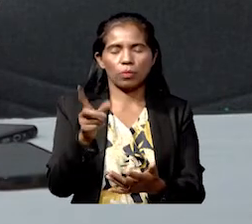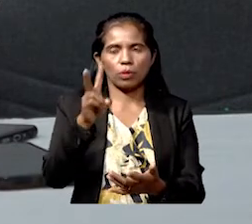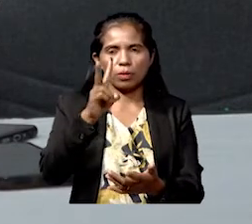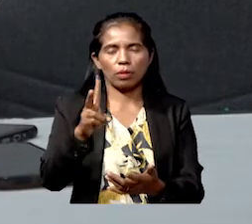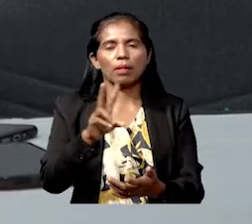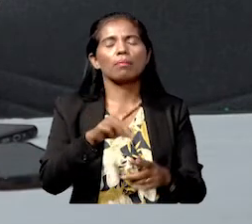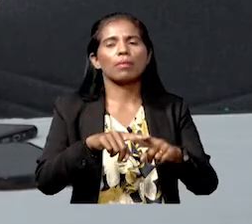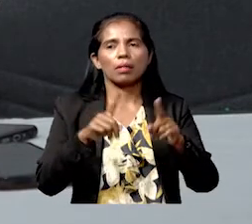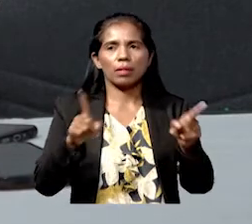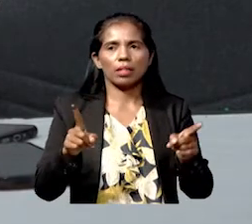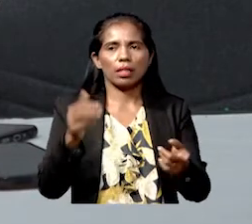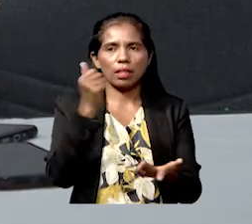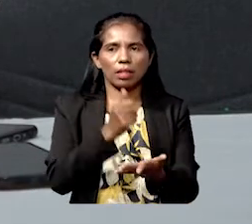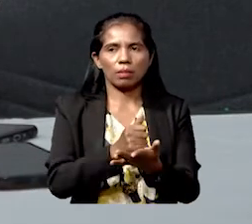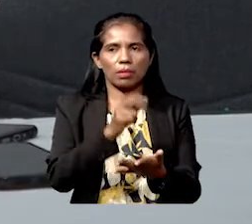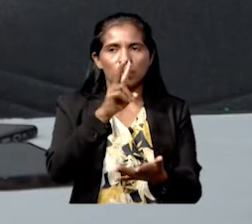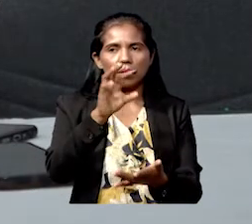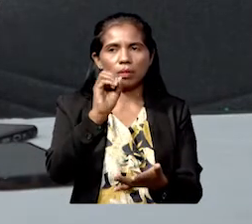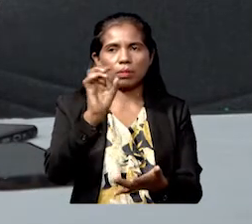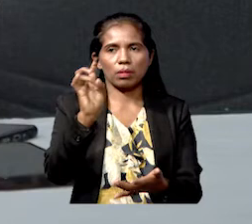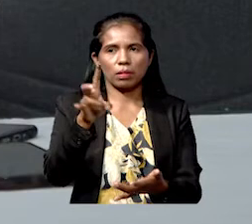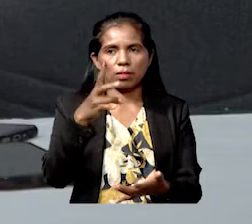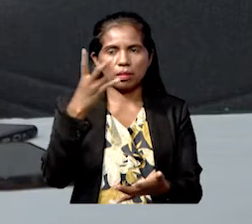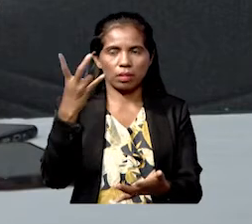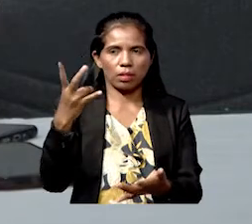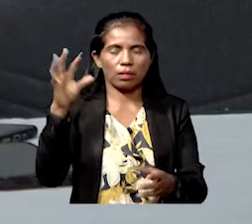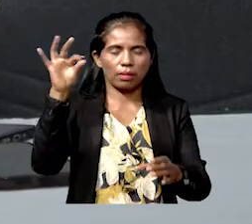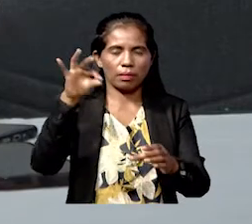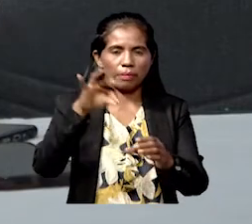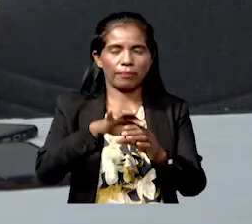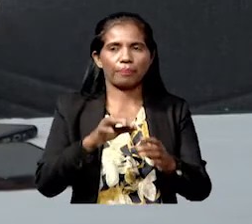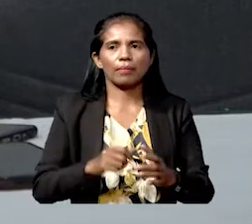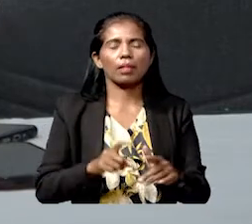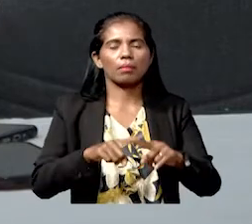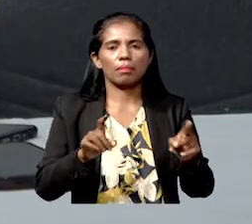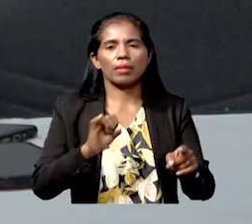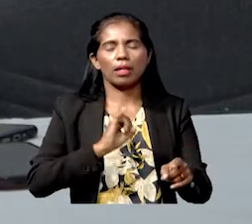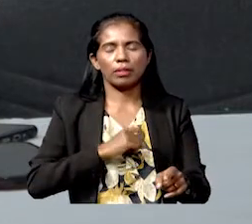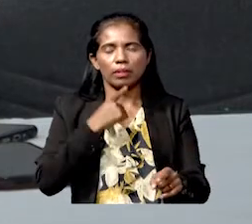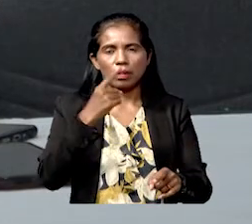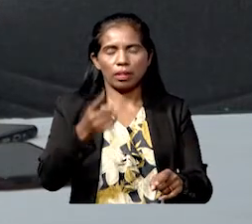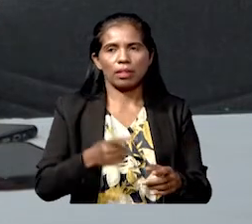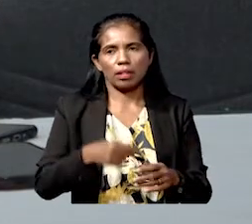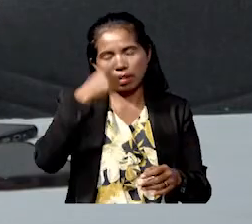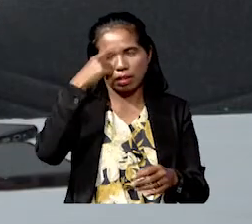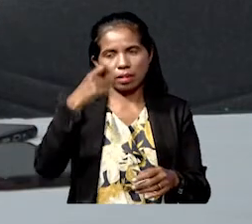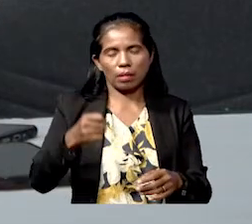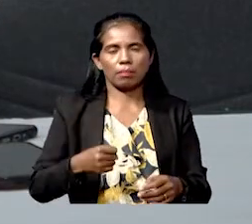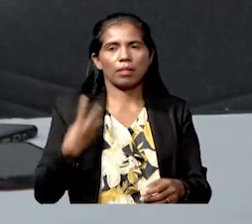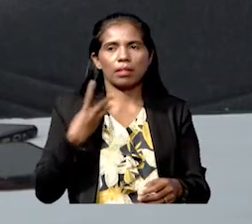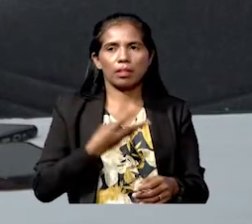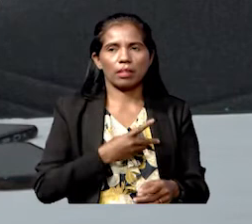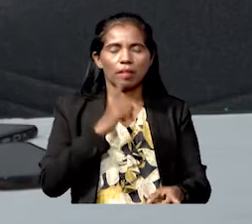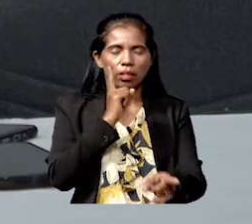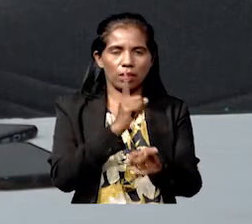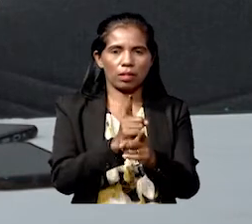carimbo 2018 vai eleição parlamentar antecipada em Nenê. Mas a tua Kataka. Tamba itini instrução nene, claro, vai